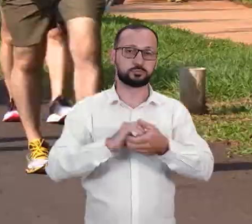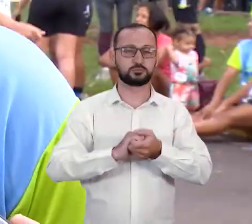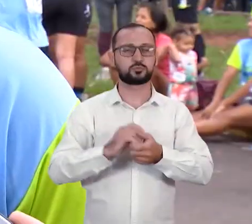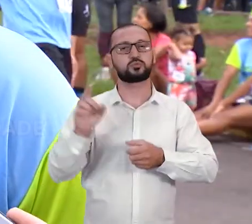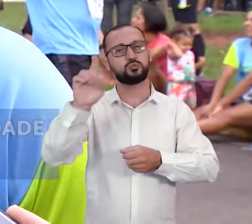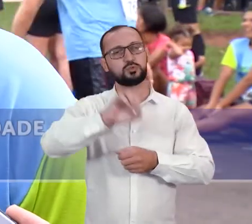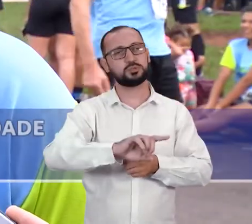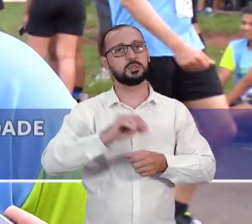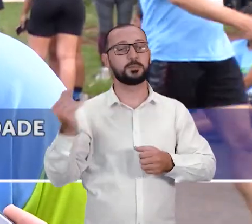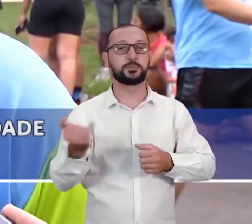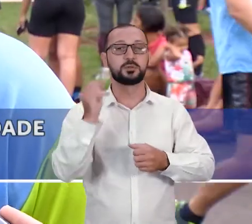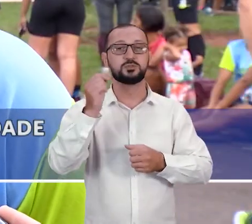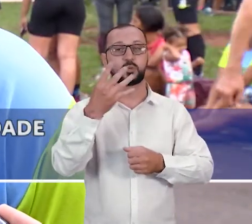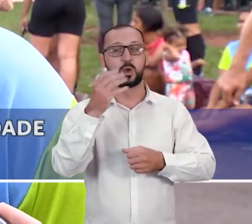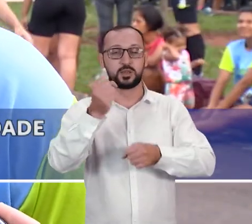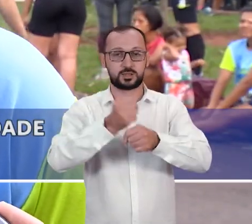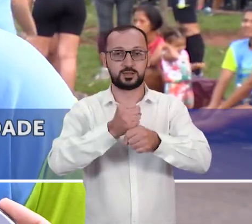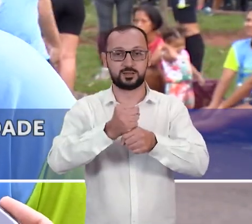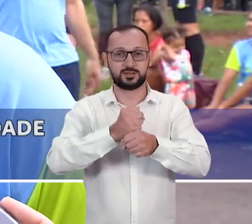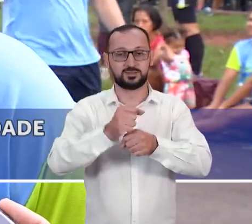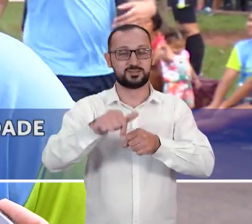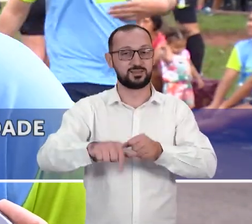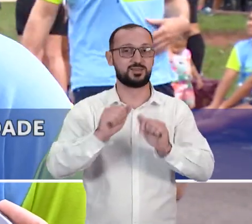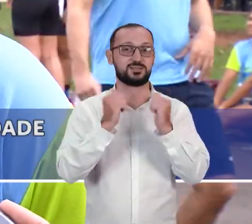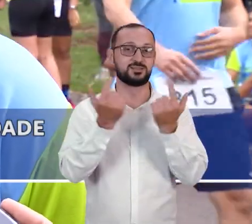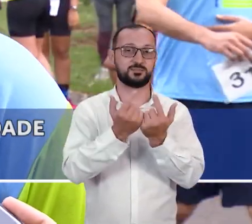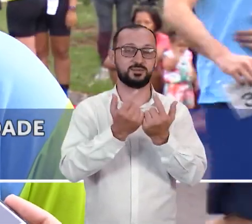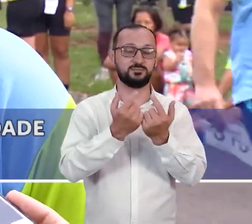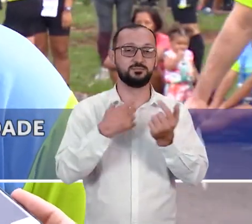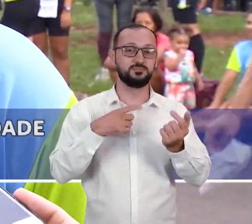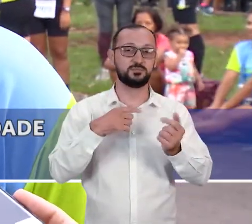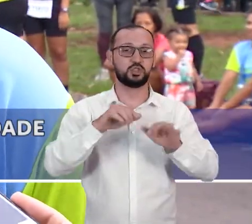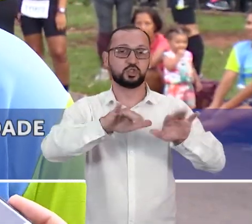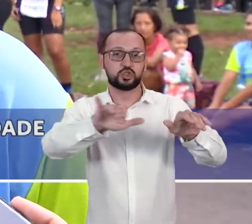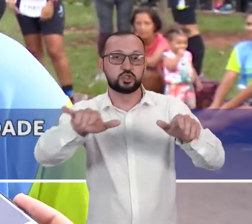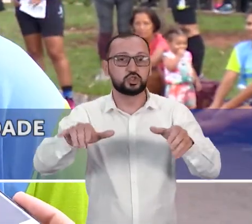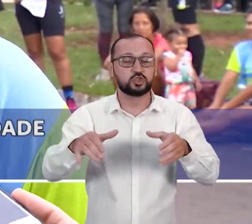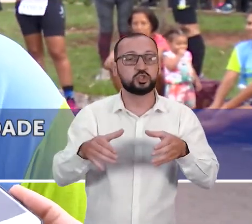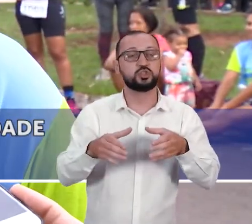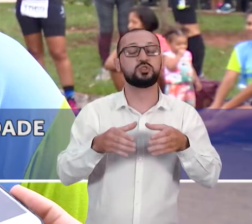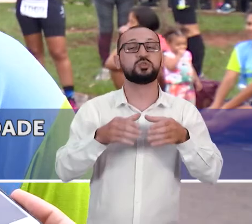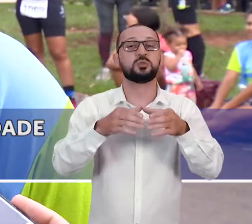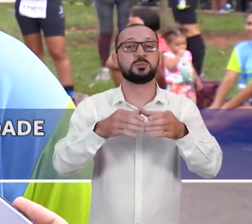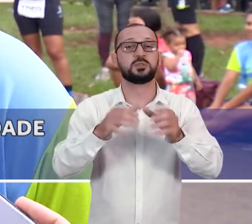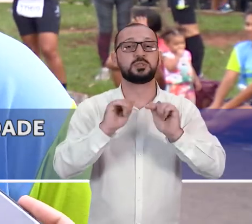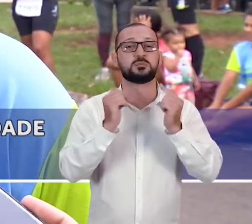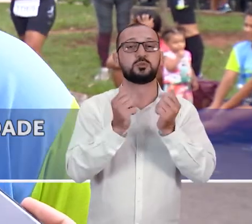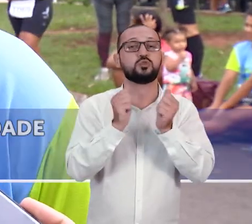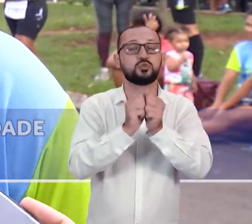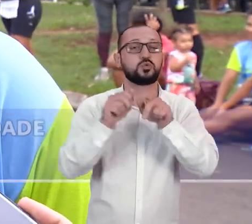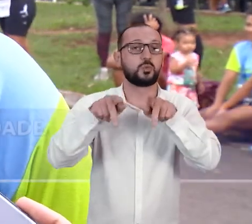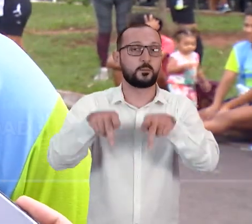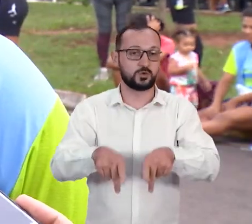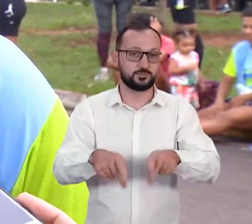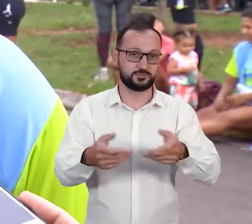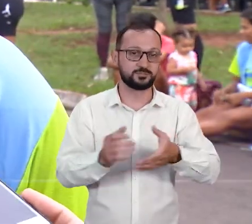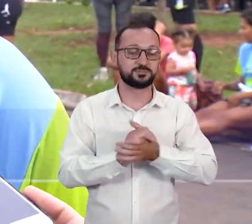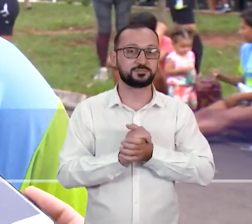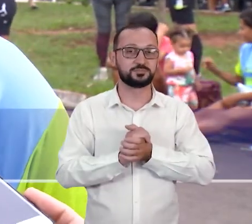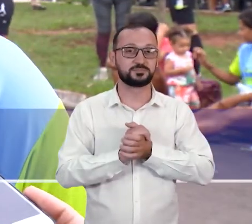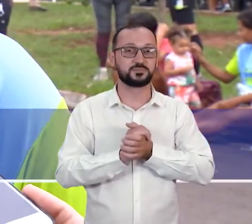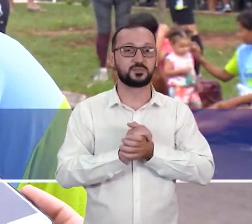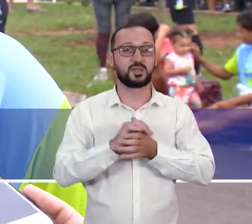saudável. É uma data oportuna, 40 anos da nossa casa, aproximando a Assembleia Legislativa do nosso estado